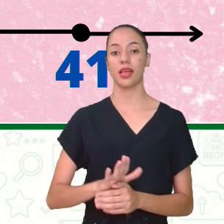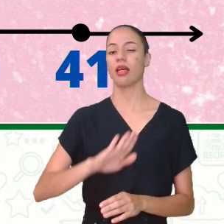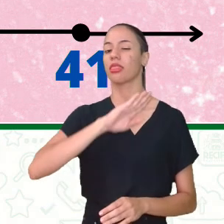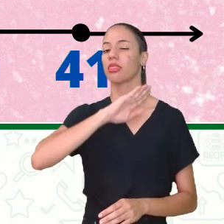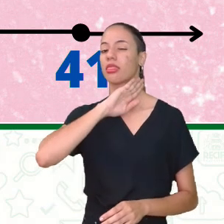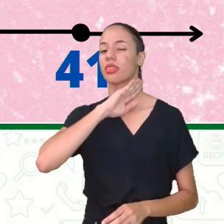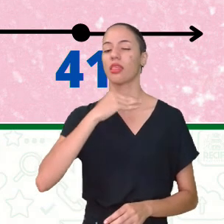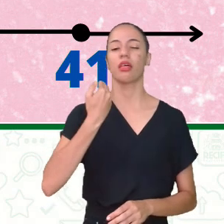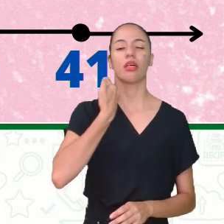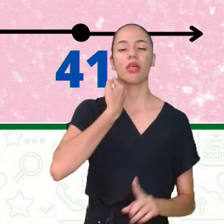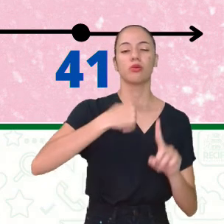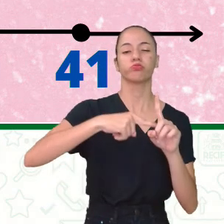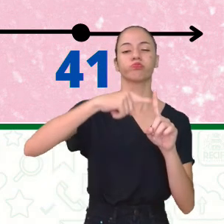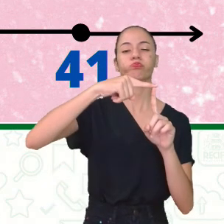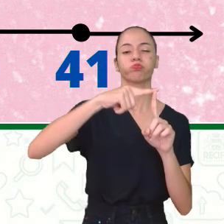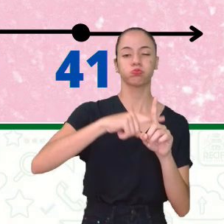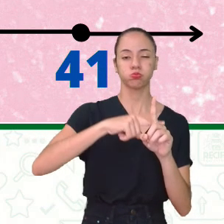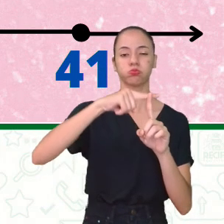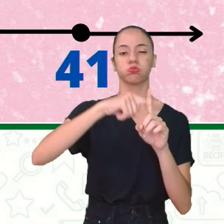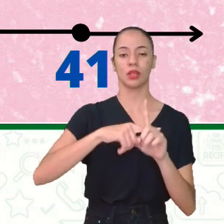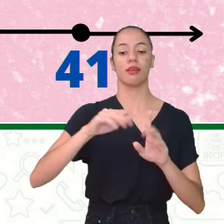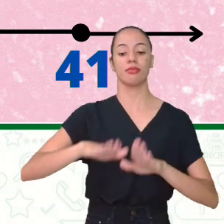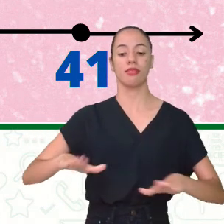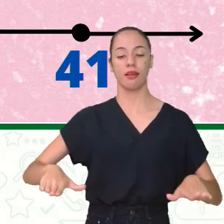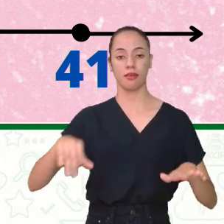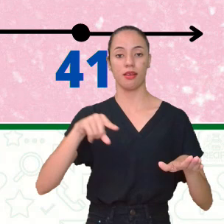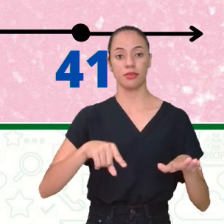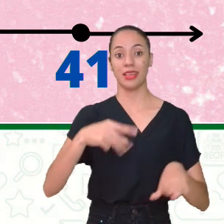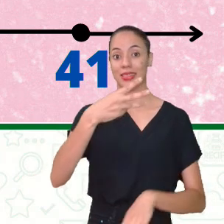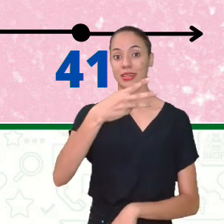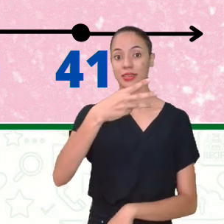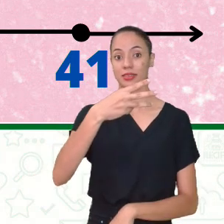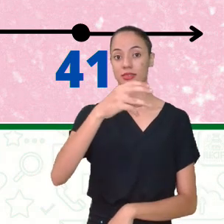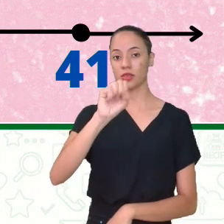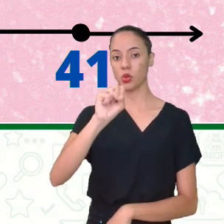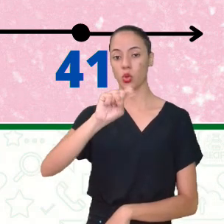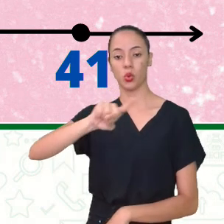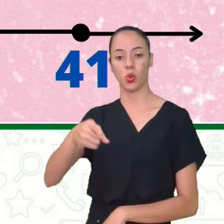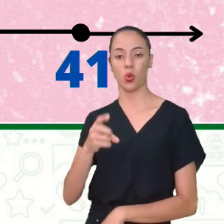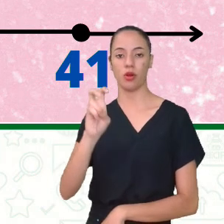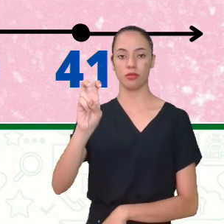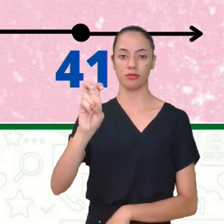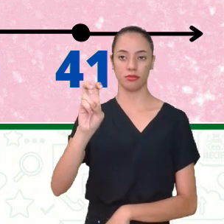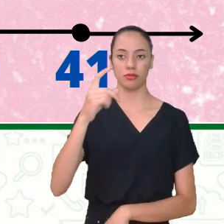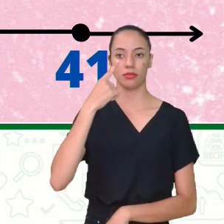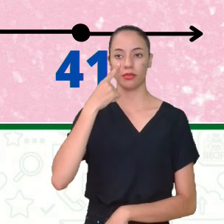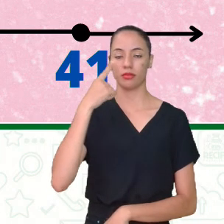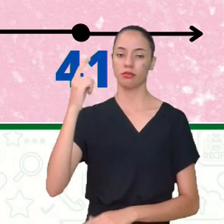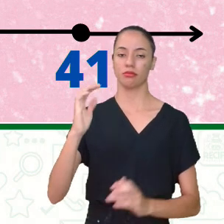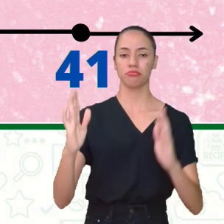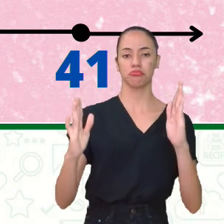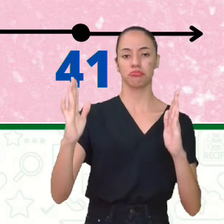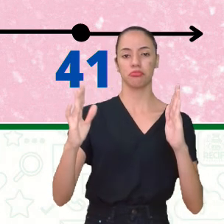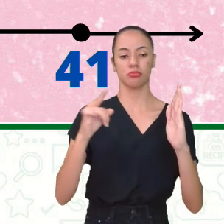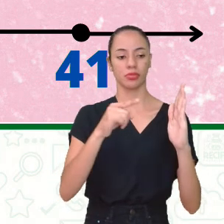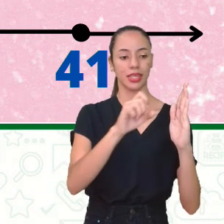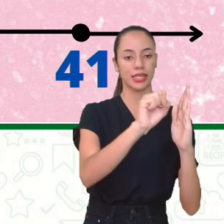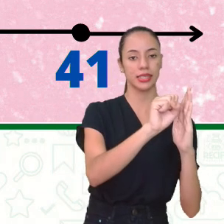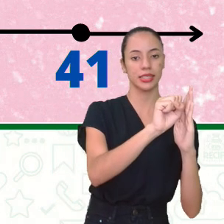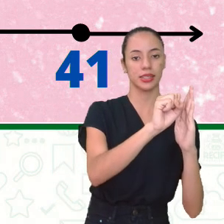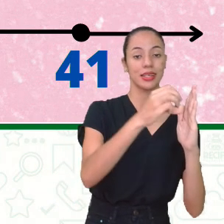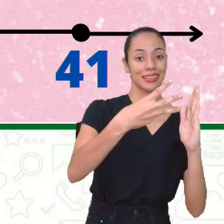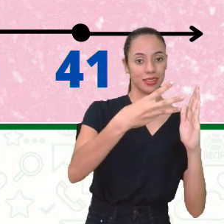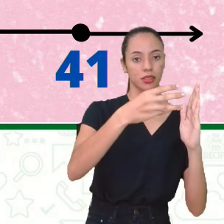temperatura, né? A temperatura da criança, que era 38,5. Ou seja, está ali entre 38 e